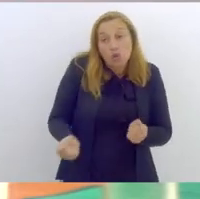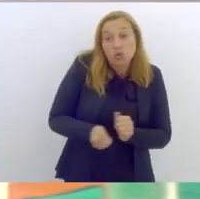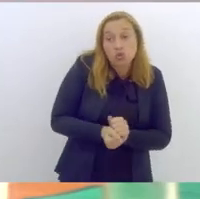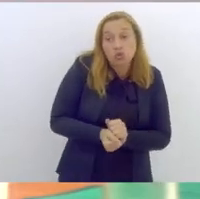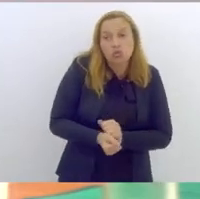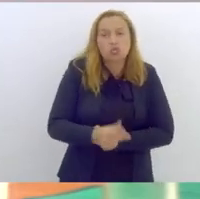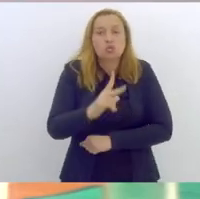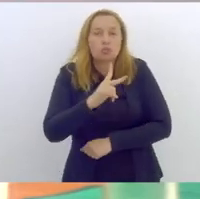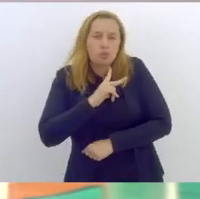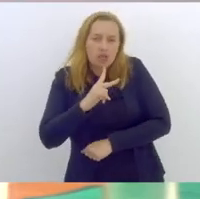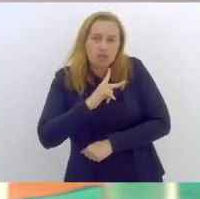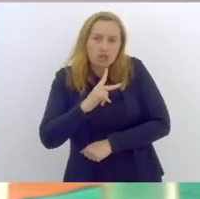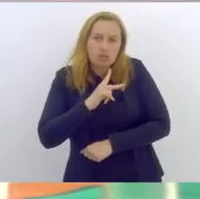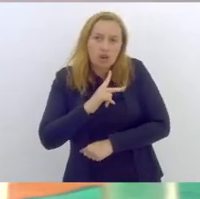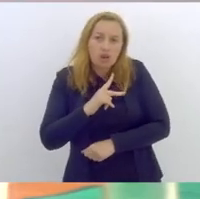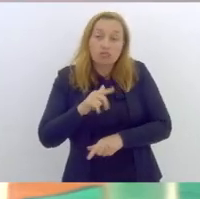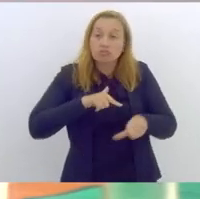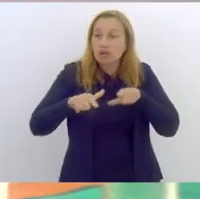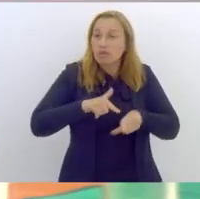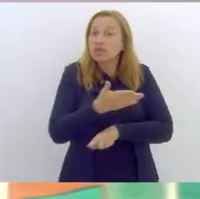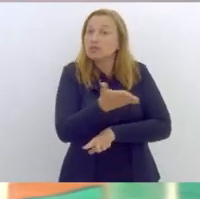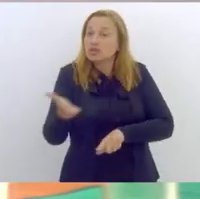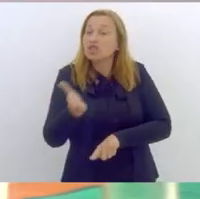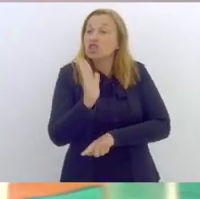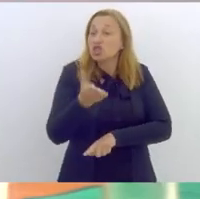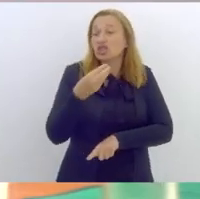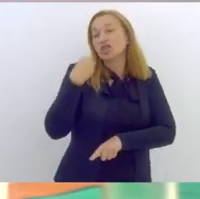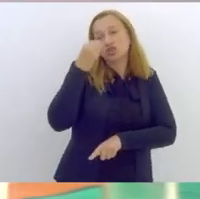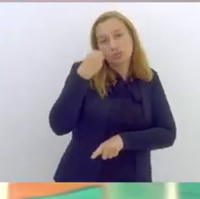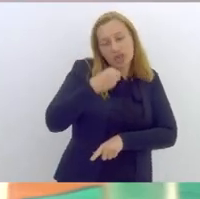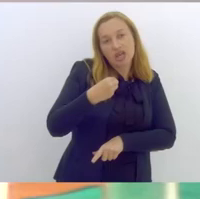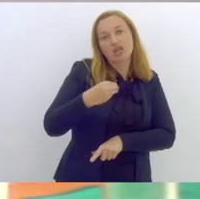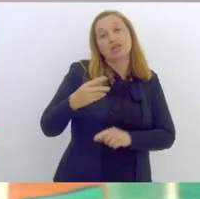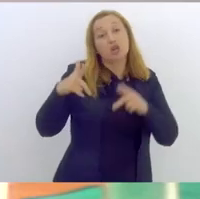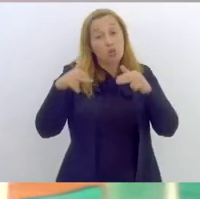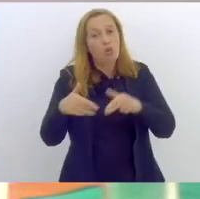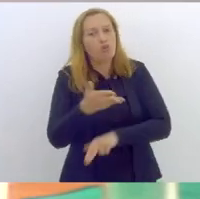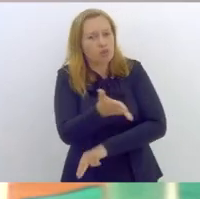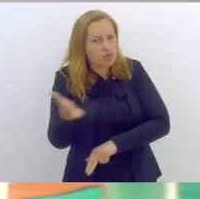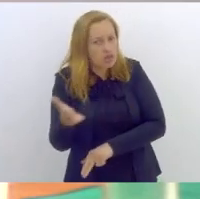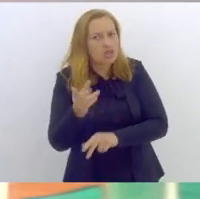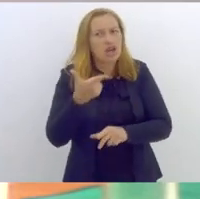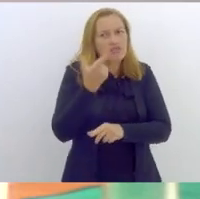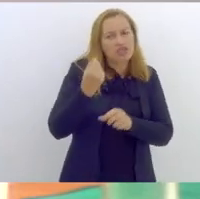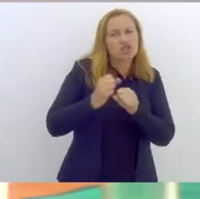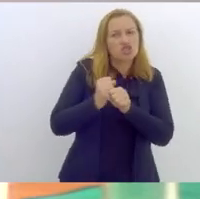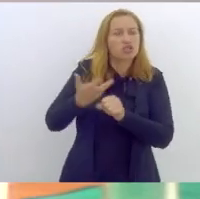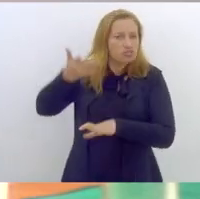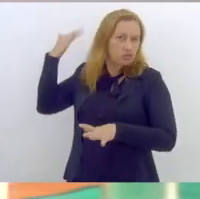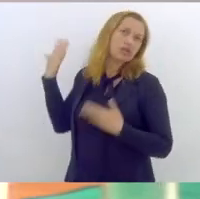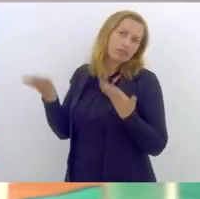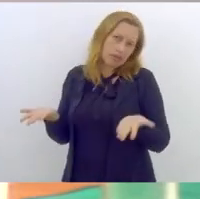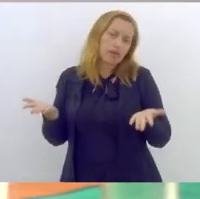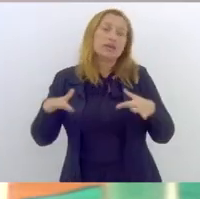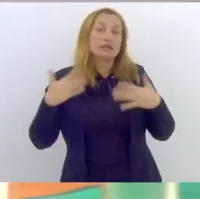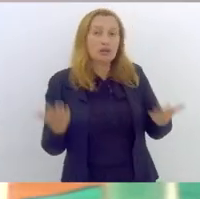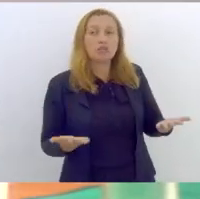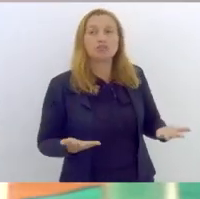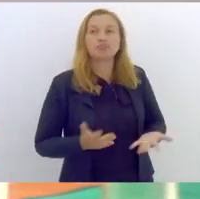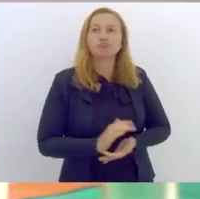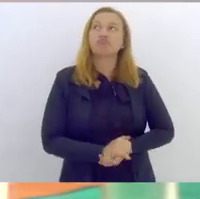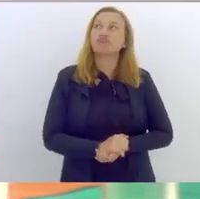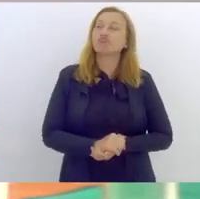pessoalmente com a causa de vocês por já ter passado por esta mesma situação há 20 anos atrás né então